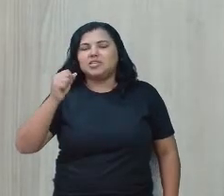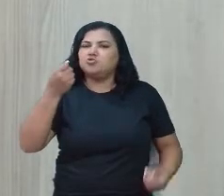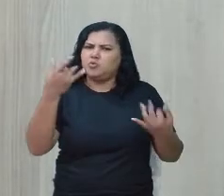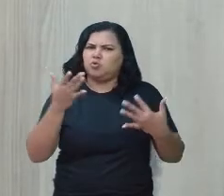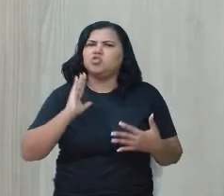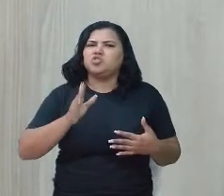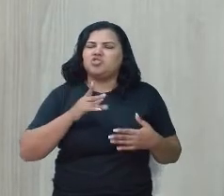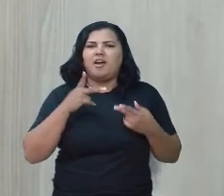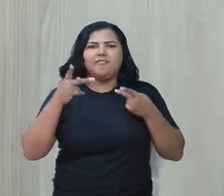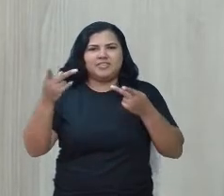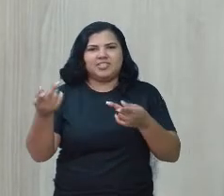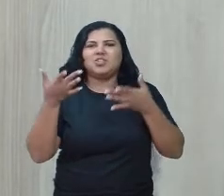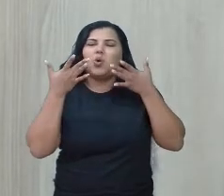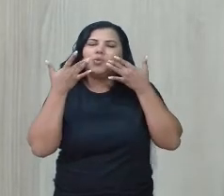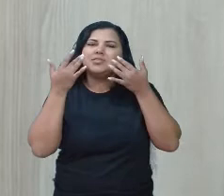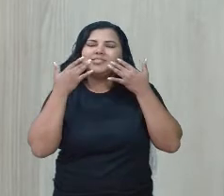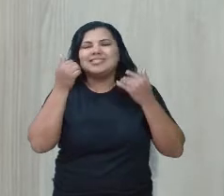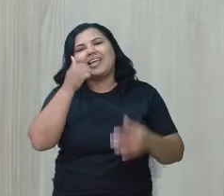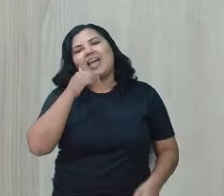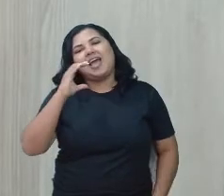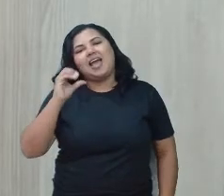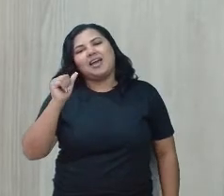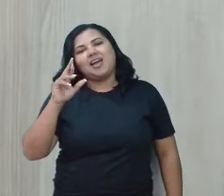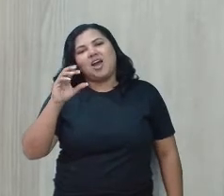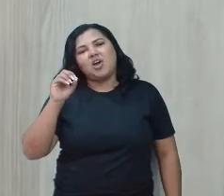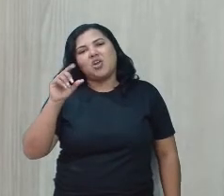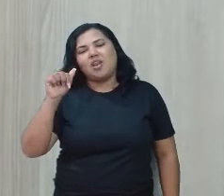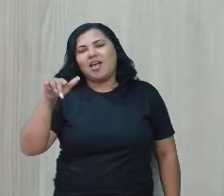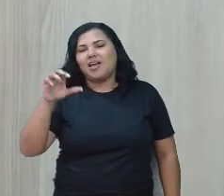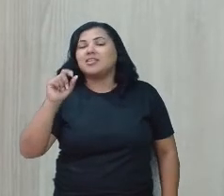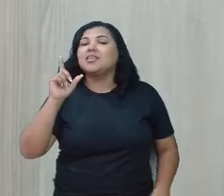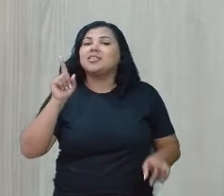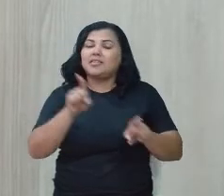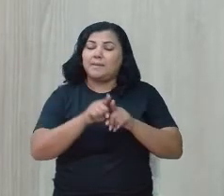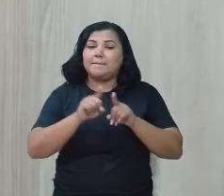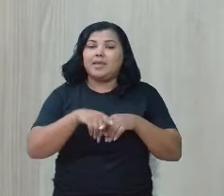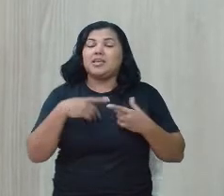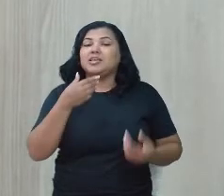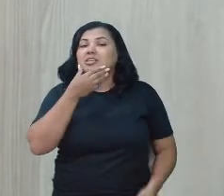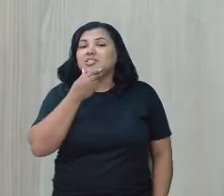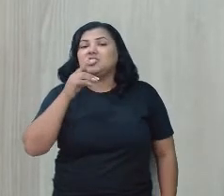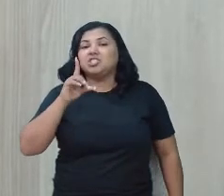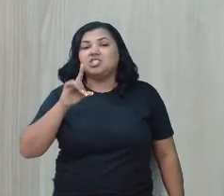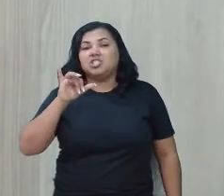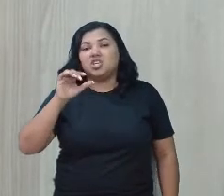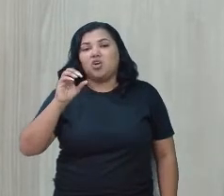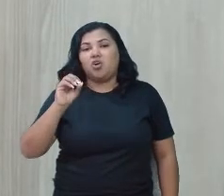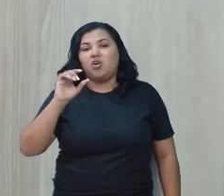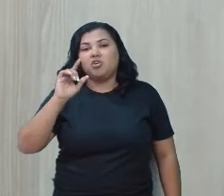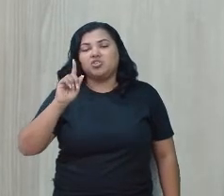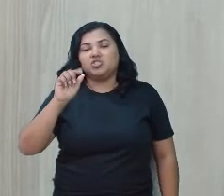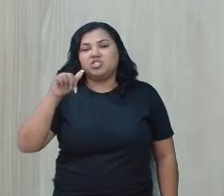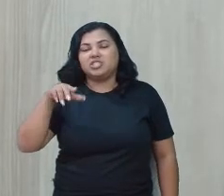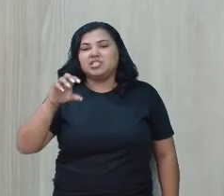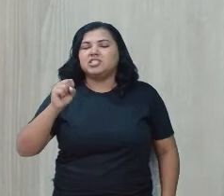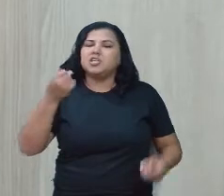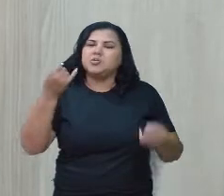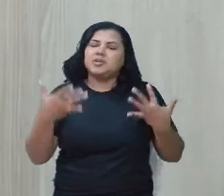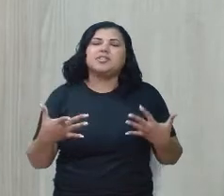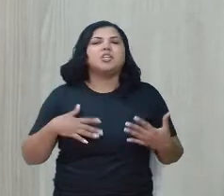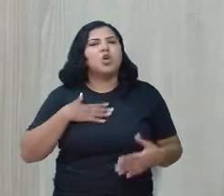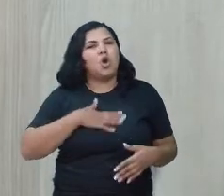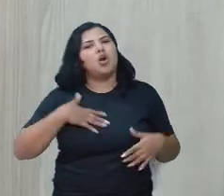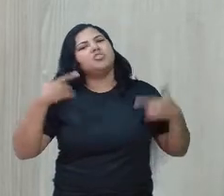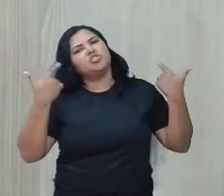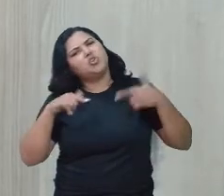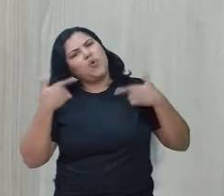Caroline também. Ai, que legal! Diógenes está dizendo que gosta muito de comédia, que acha muito engraçado. Eles disseram